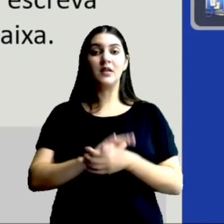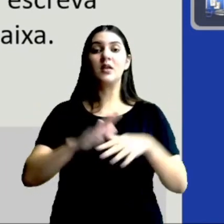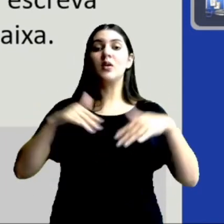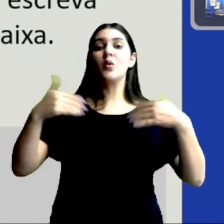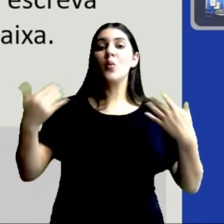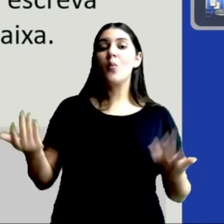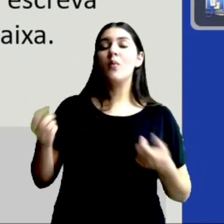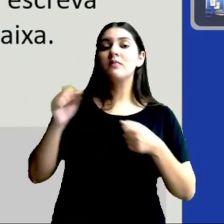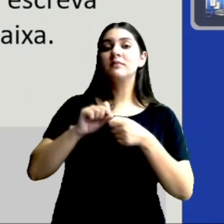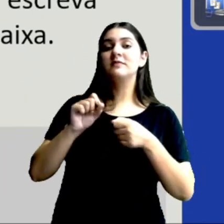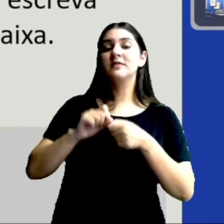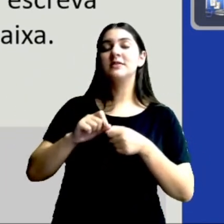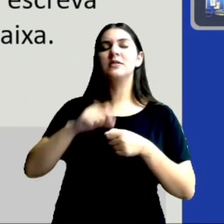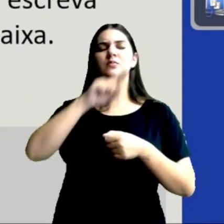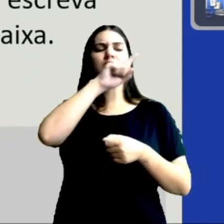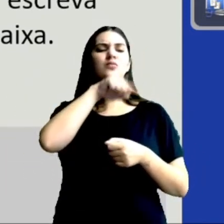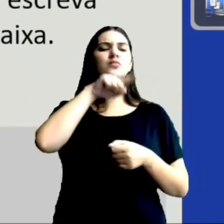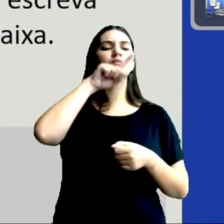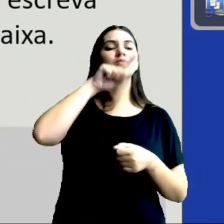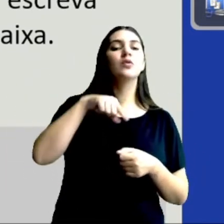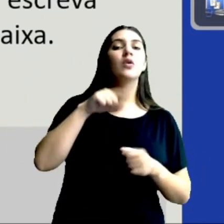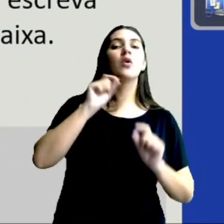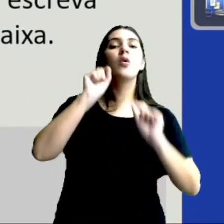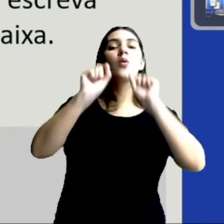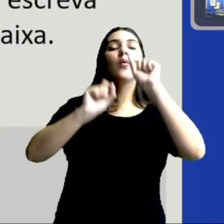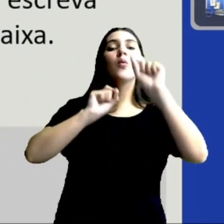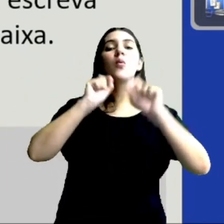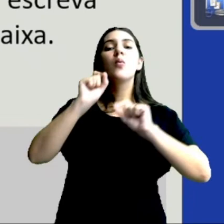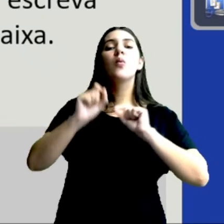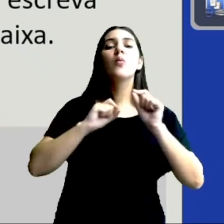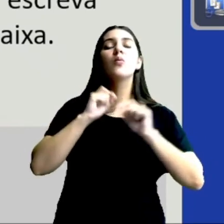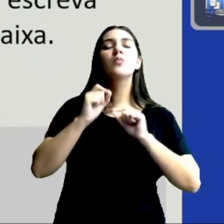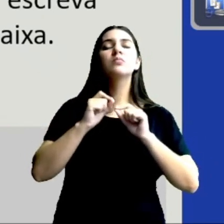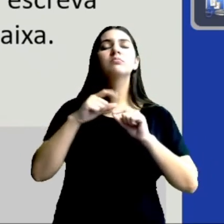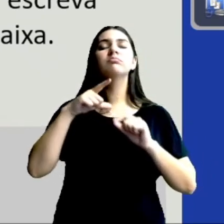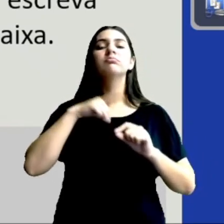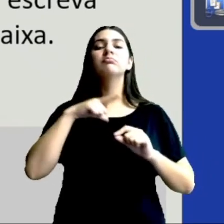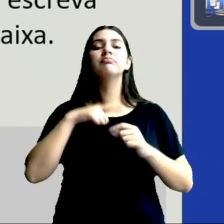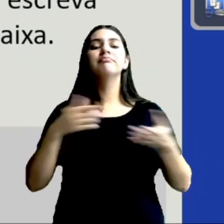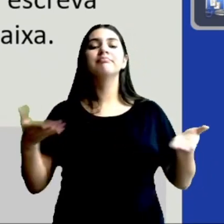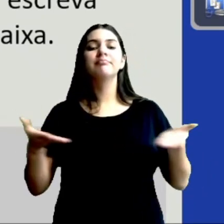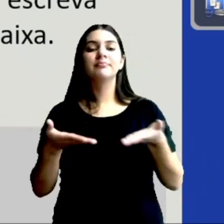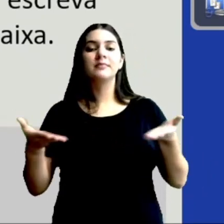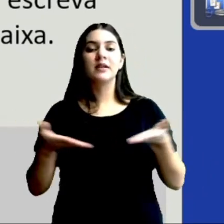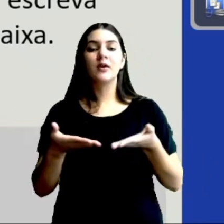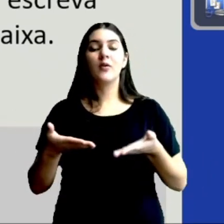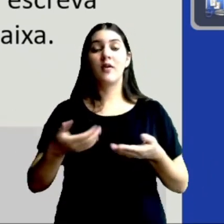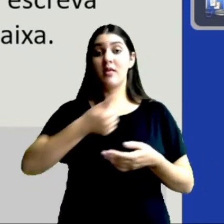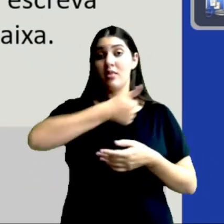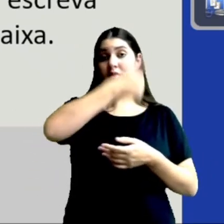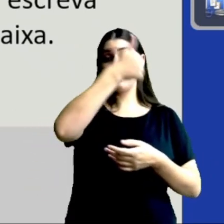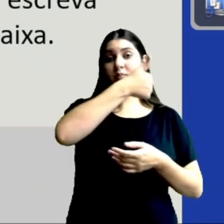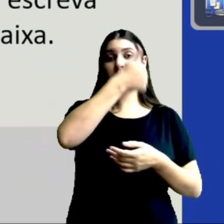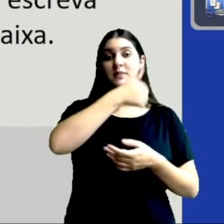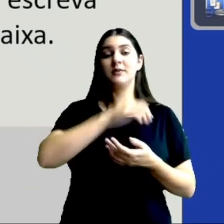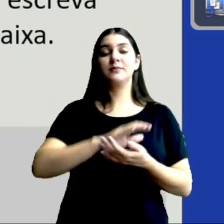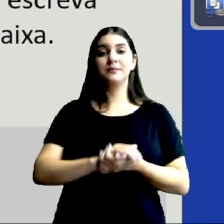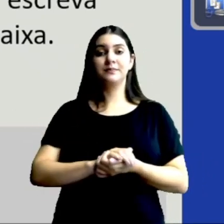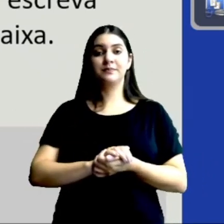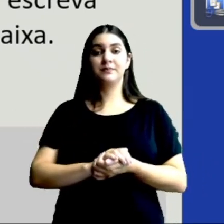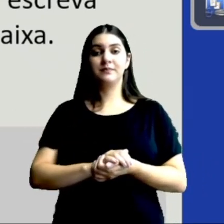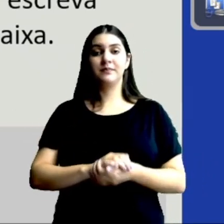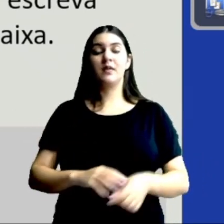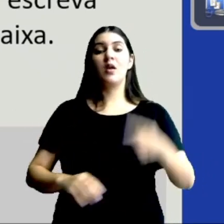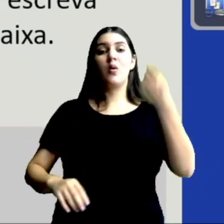a gente faz esses cortes, o que foi que restou para a gente no primeiro membro? Concorda que foi apenas